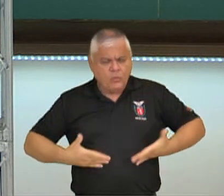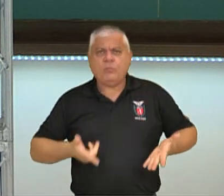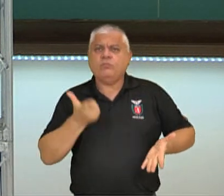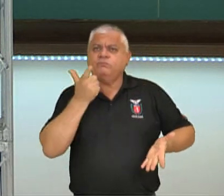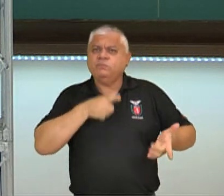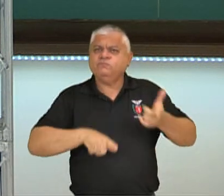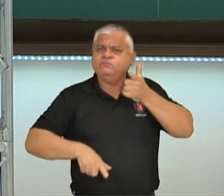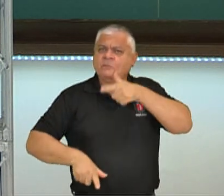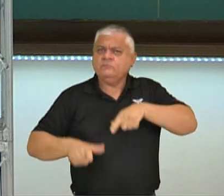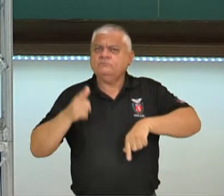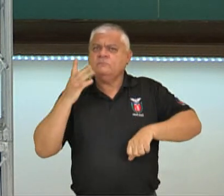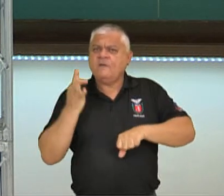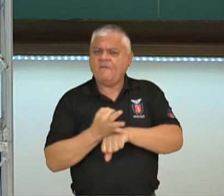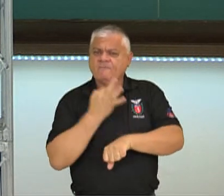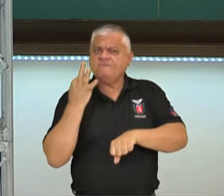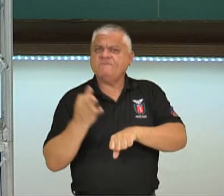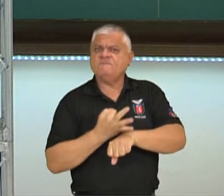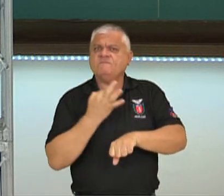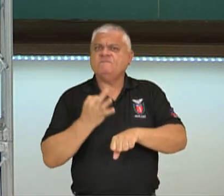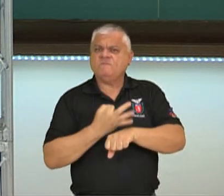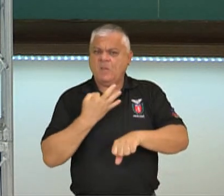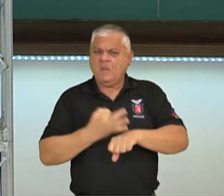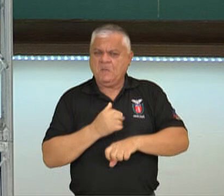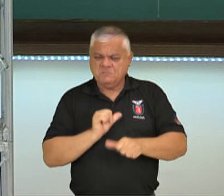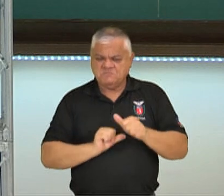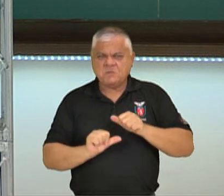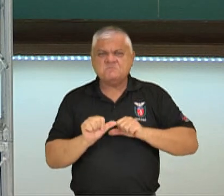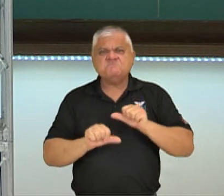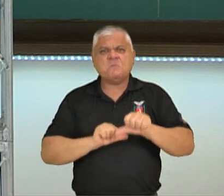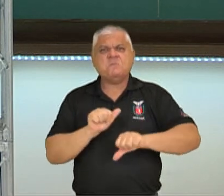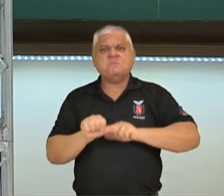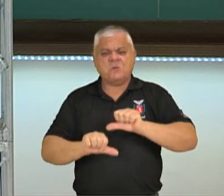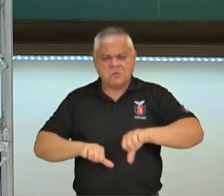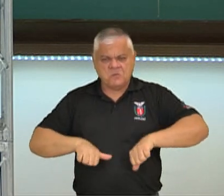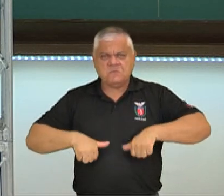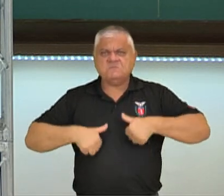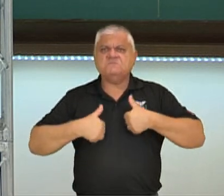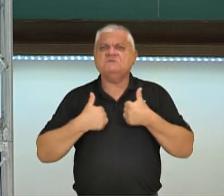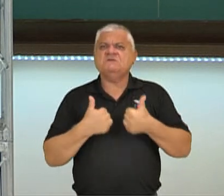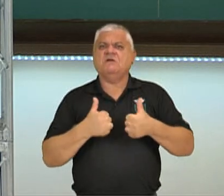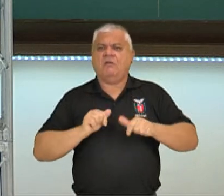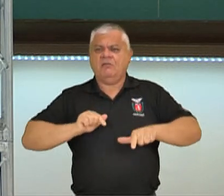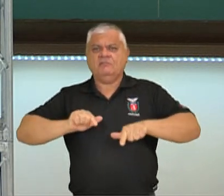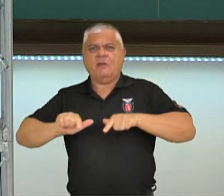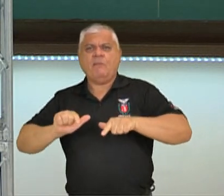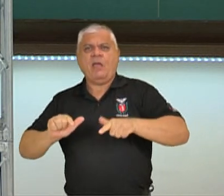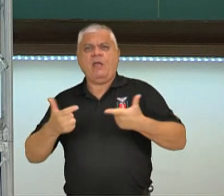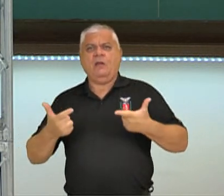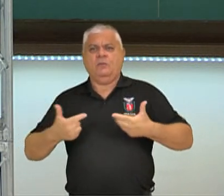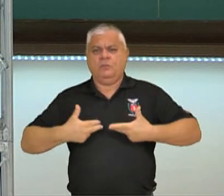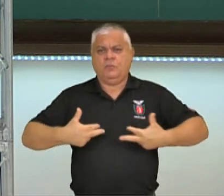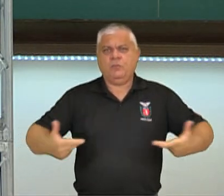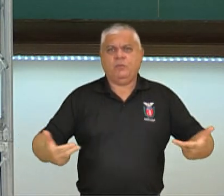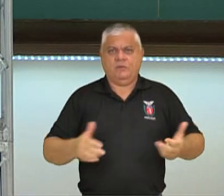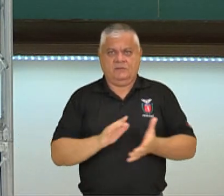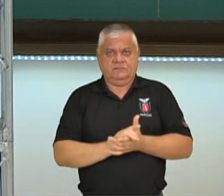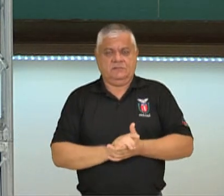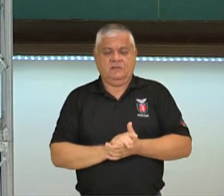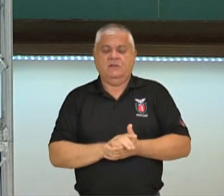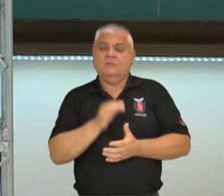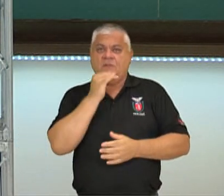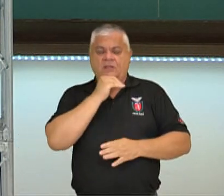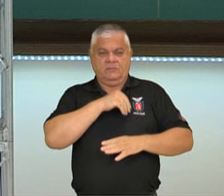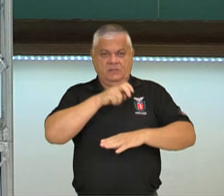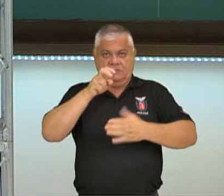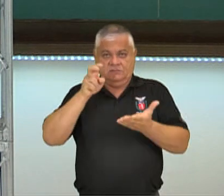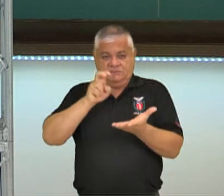consiga resistir melhor aos esforços, ao trabalho que a gente faz? No final do dia, você